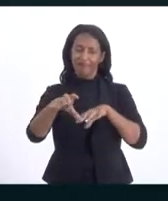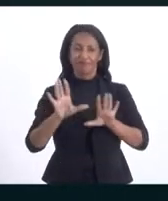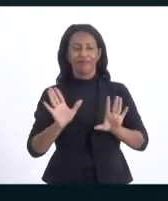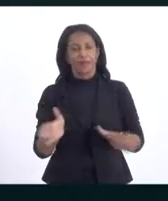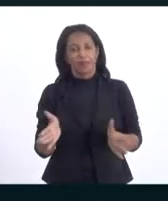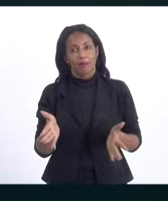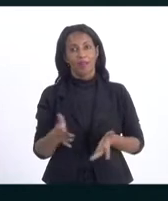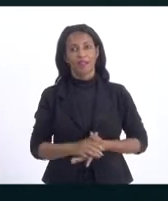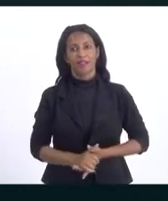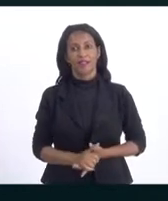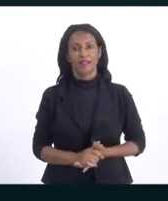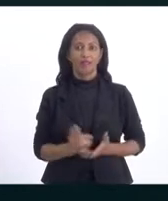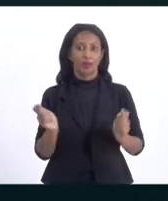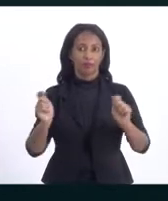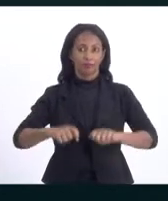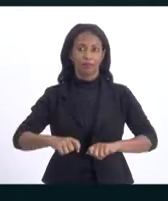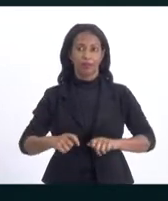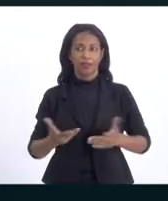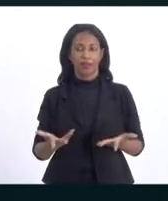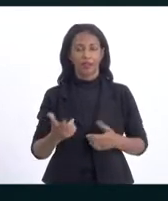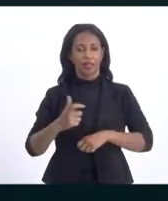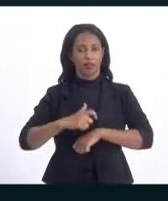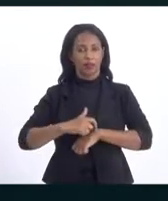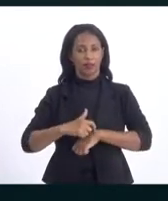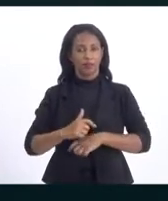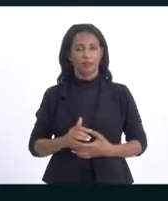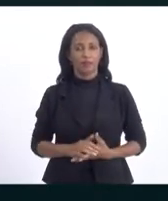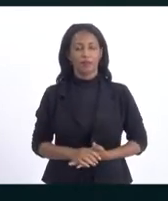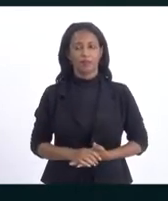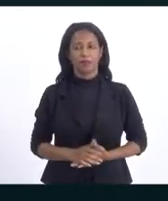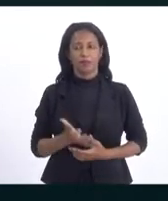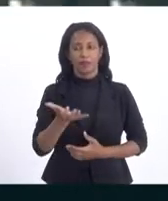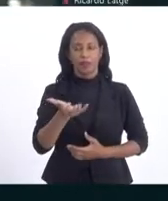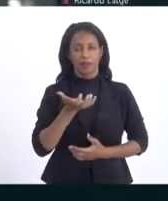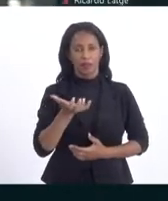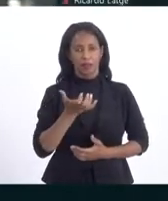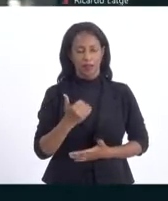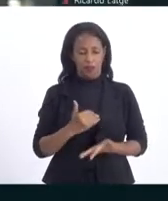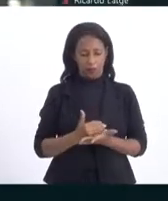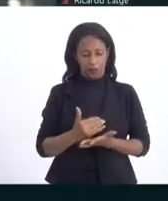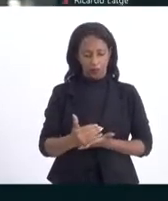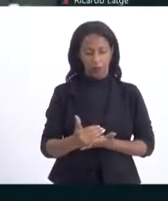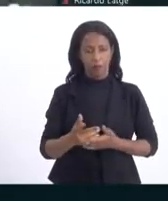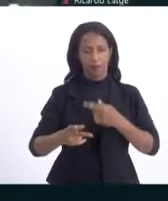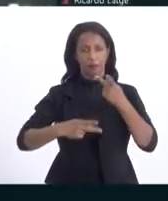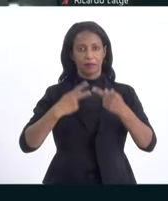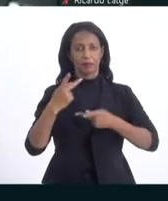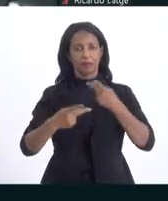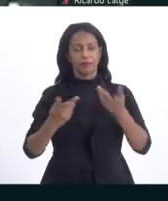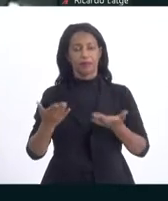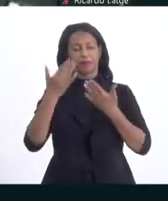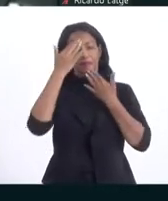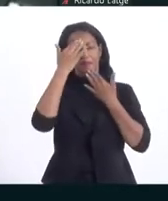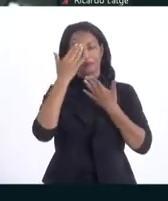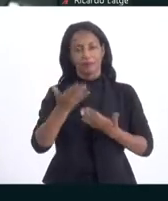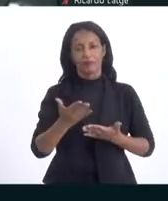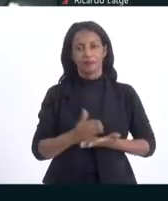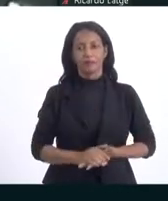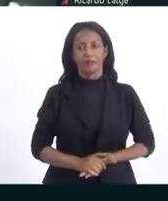foi o que foi possível no momento. Eu queria começar a minha fala aqui